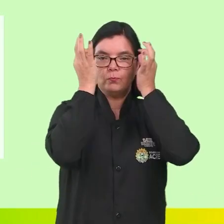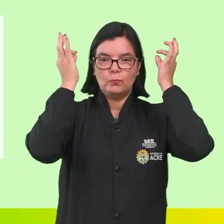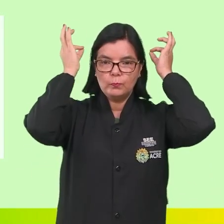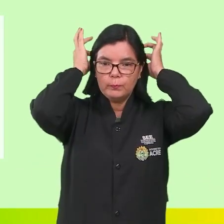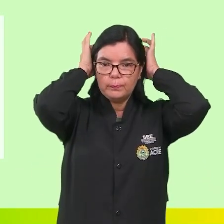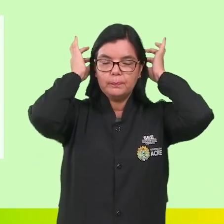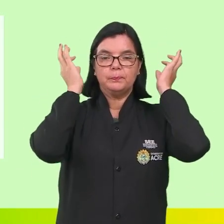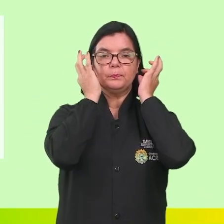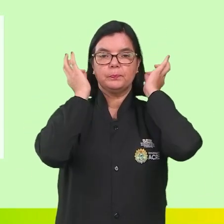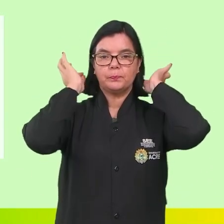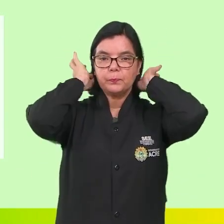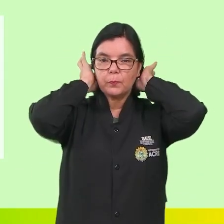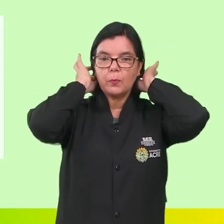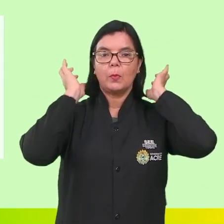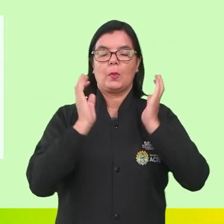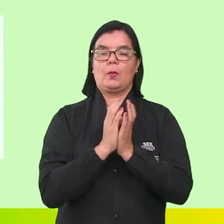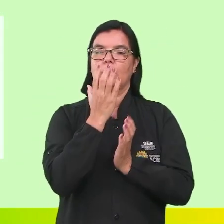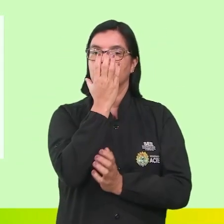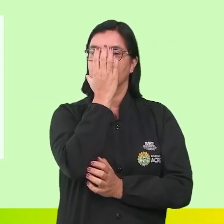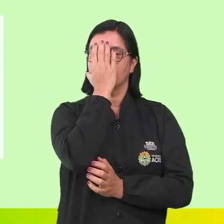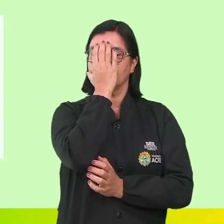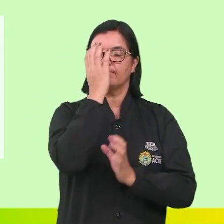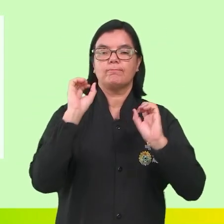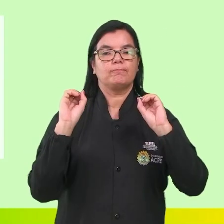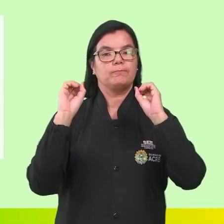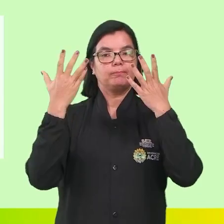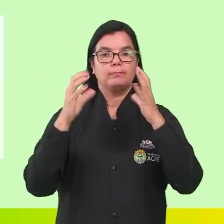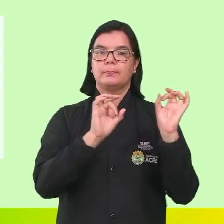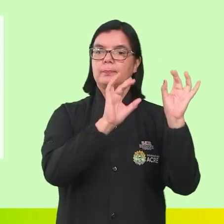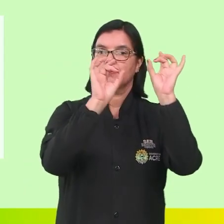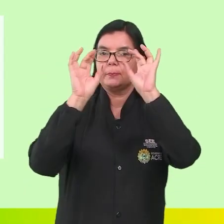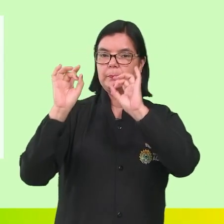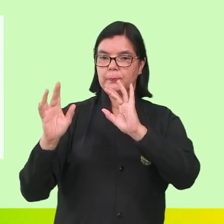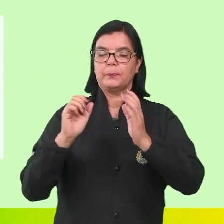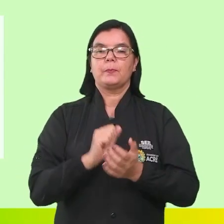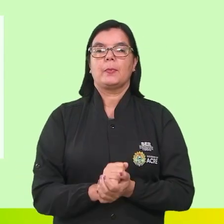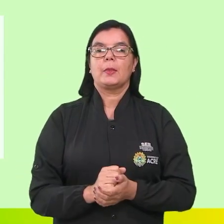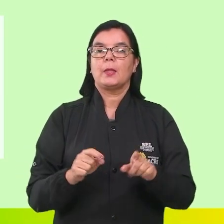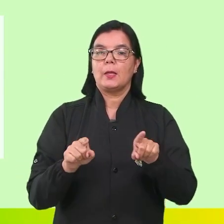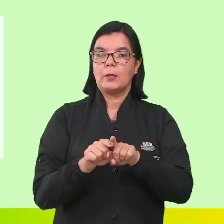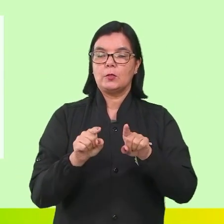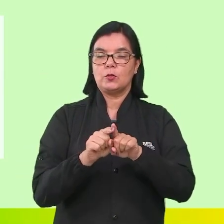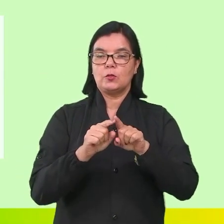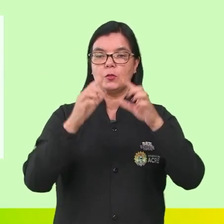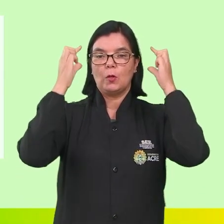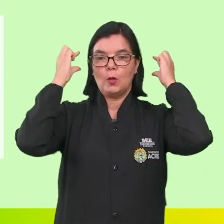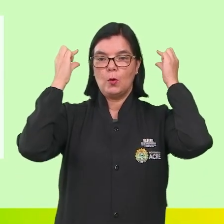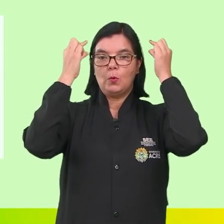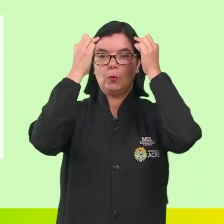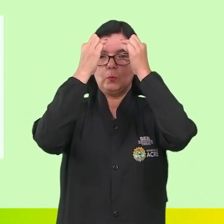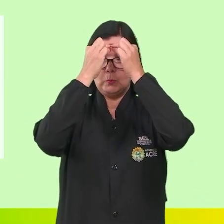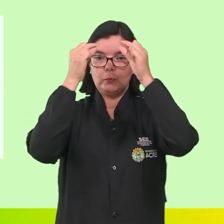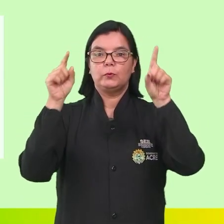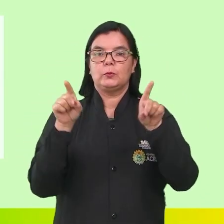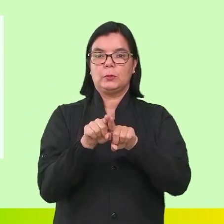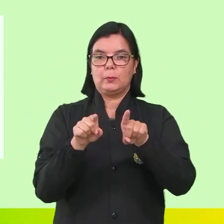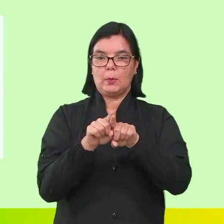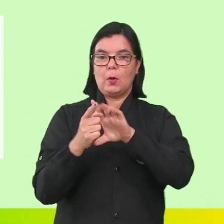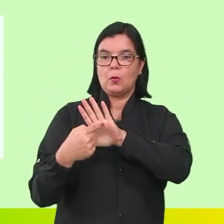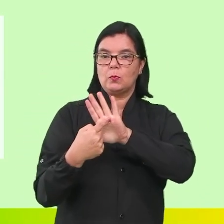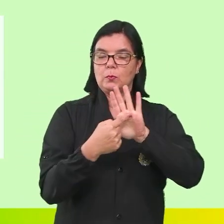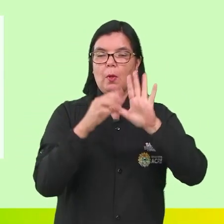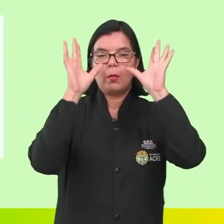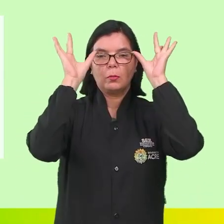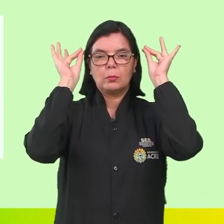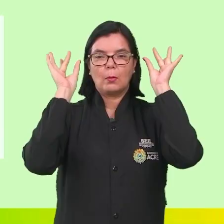ou manualmente, né, durante os eventos especiais. Essa que é enfeite de cabeça,